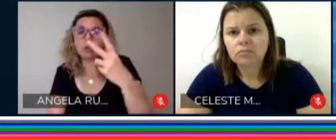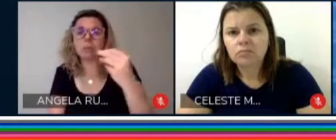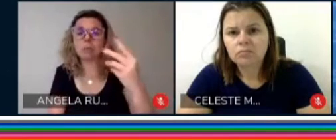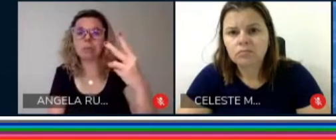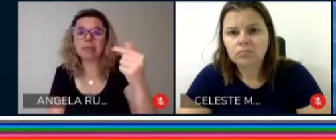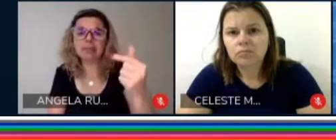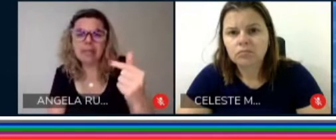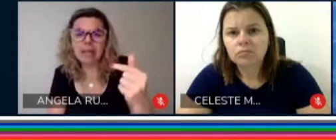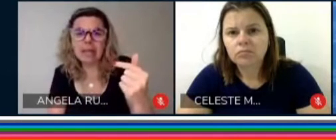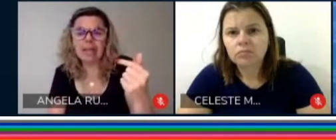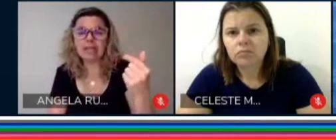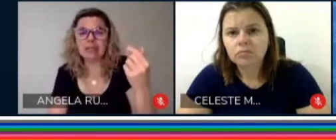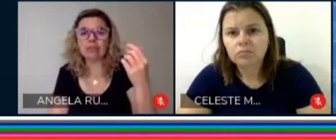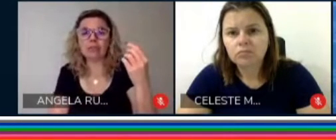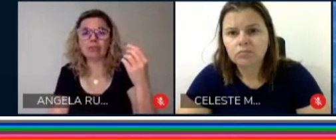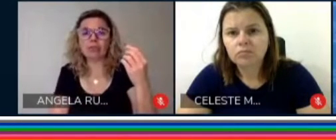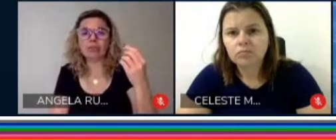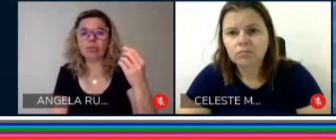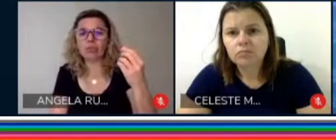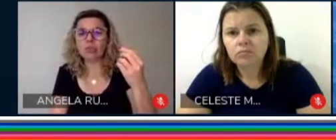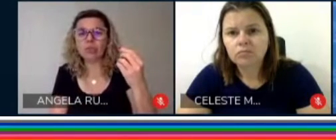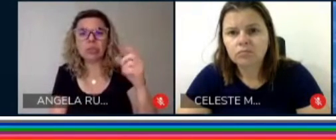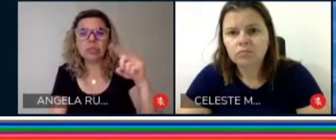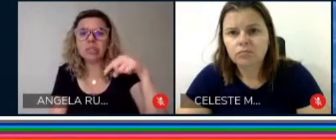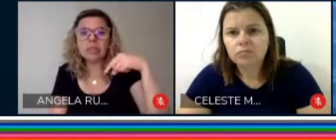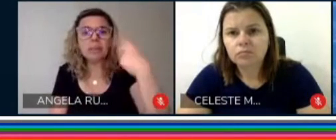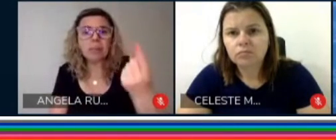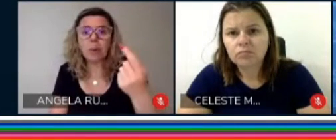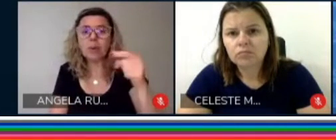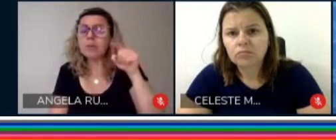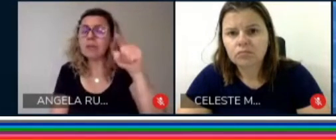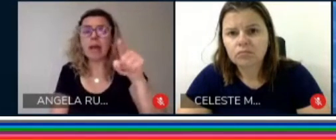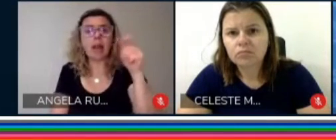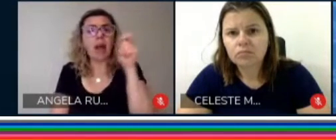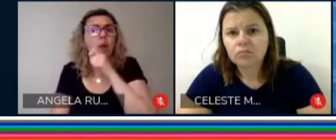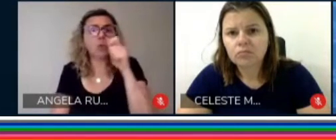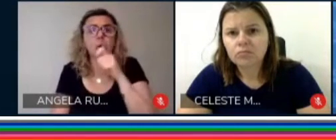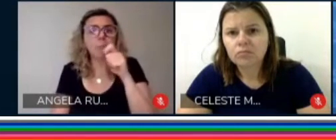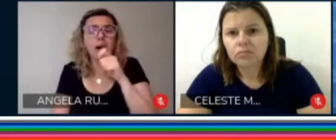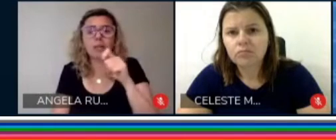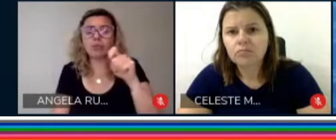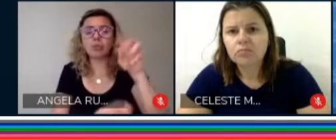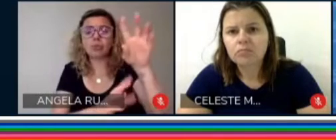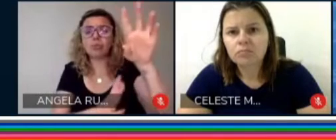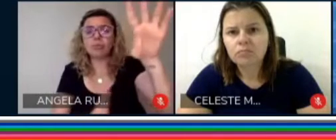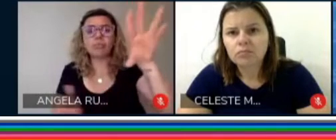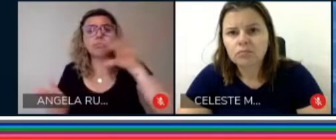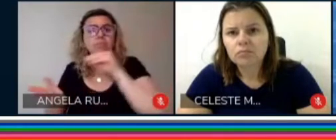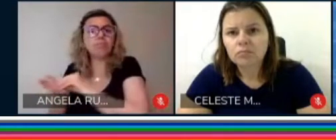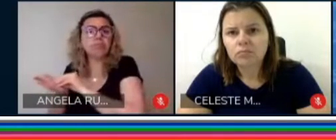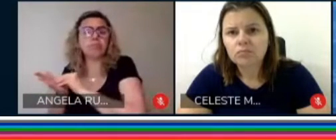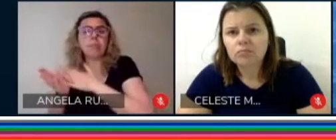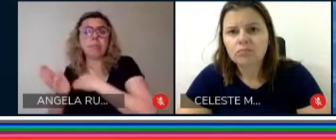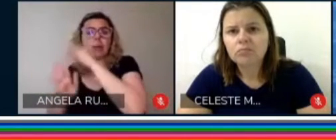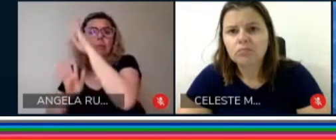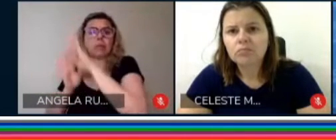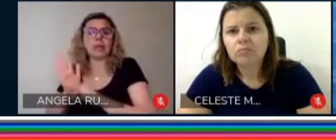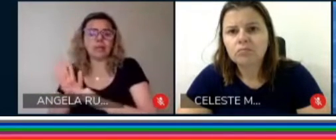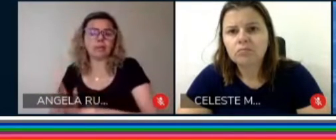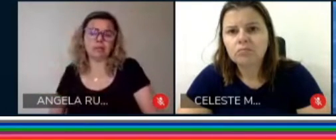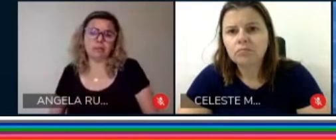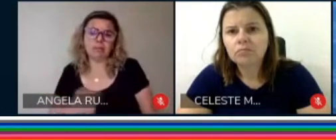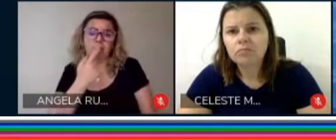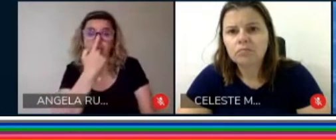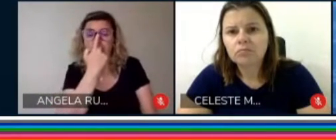2017, e daí aqui também, e lá pelas tantas ele inclui essa citação, aquilo que foi citado aqui na lista de